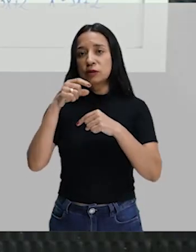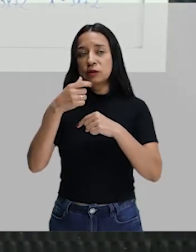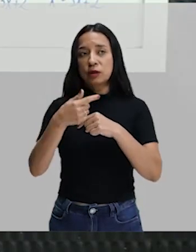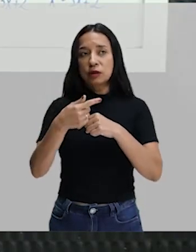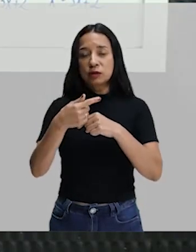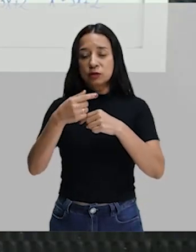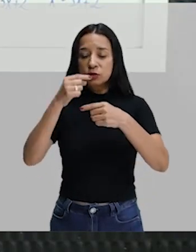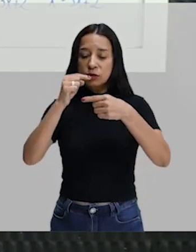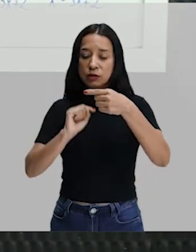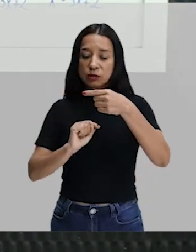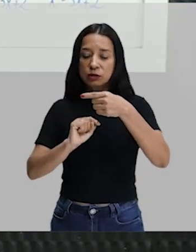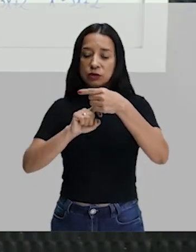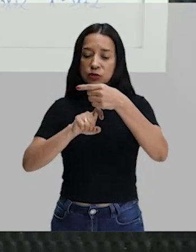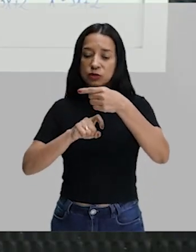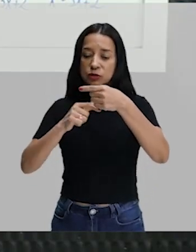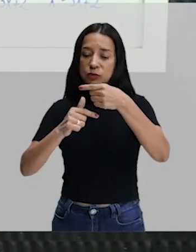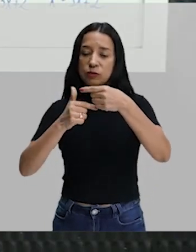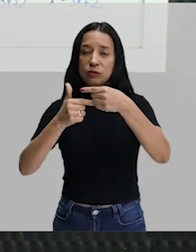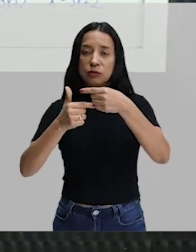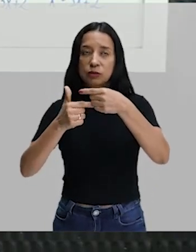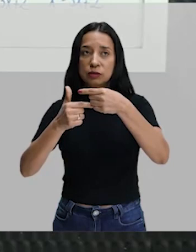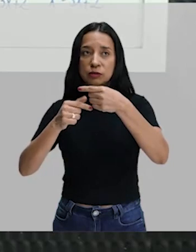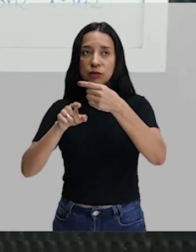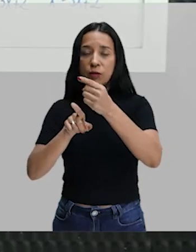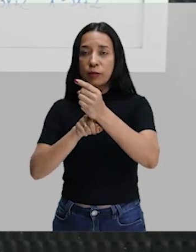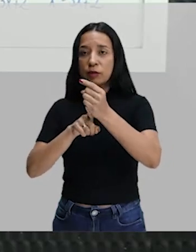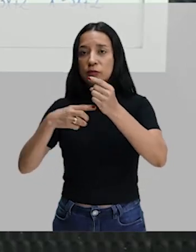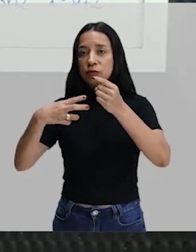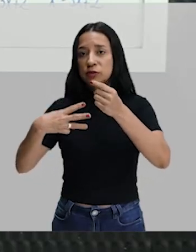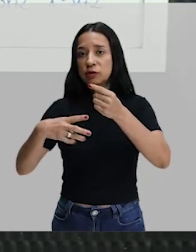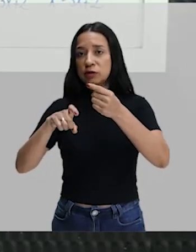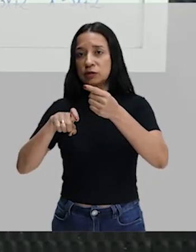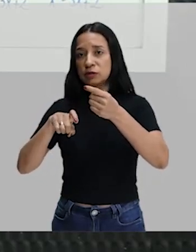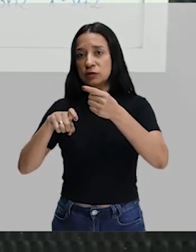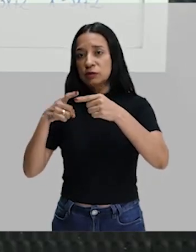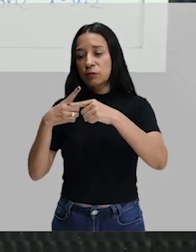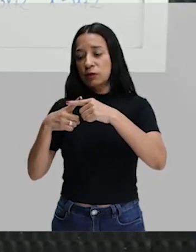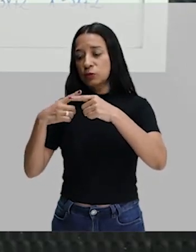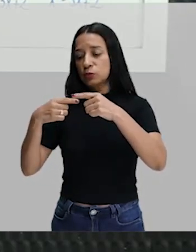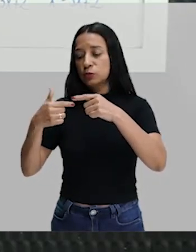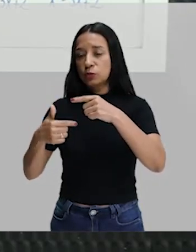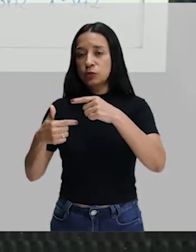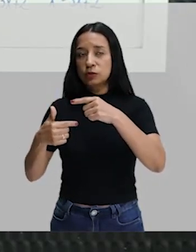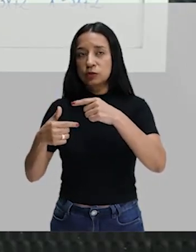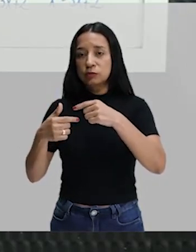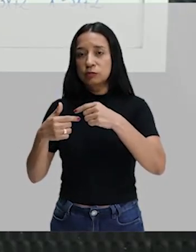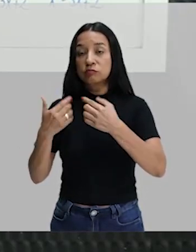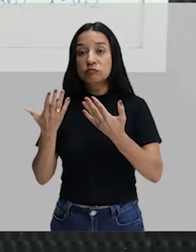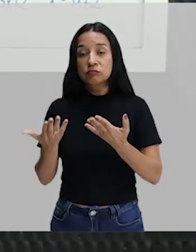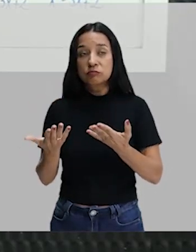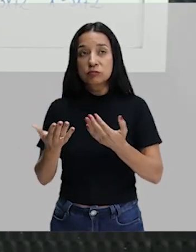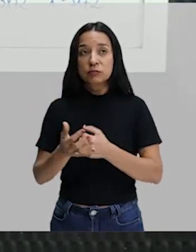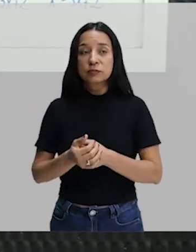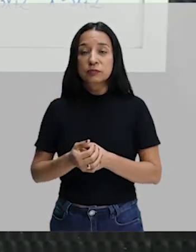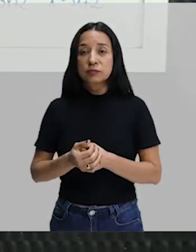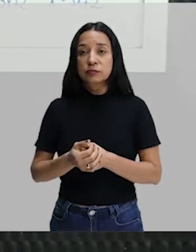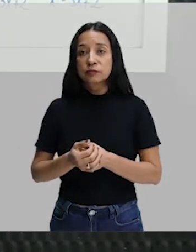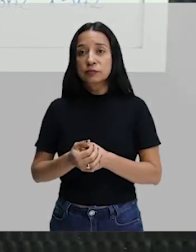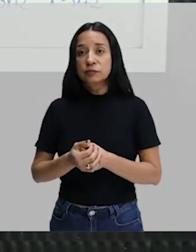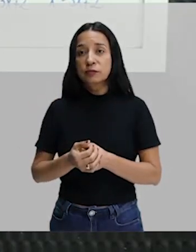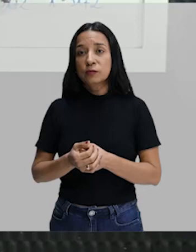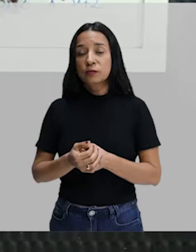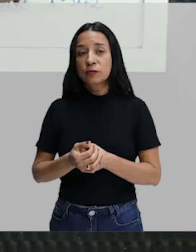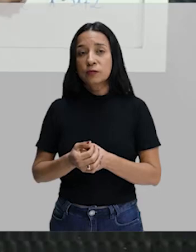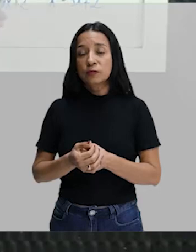E aqui embaixo, x ao quadrado menos 3x mais 2. Olha só. Esse